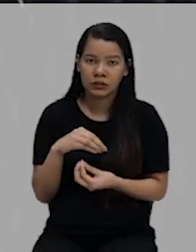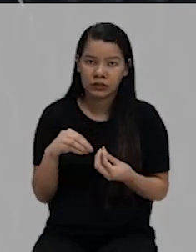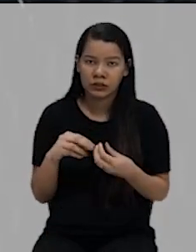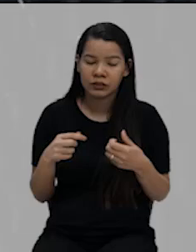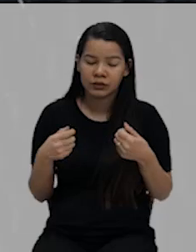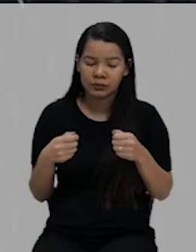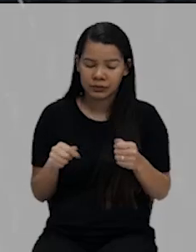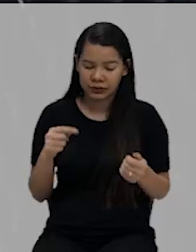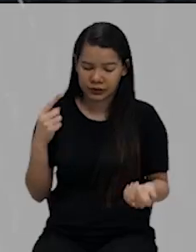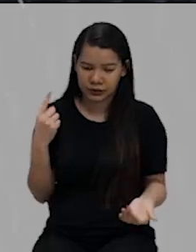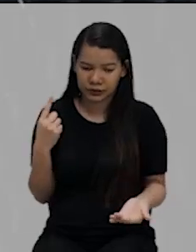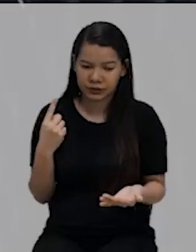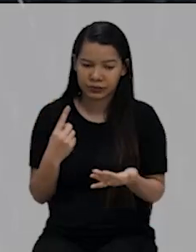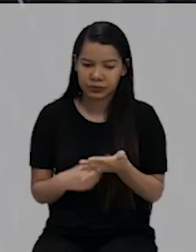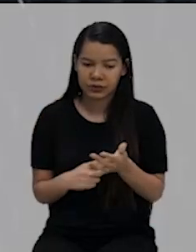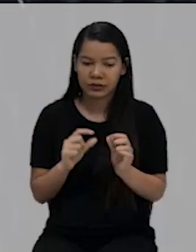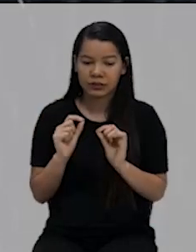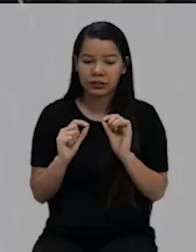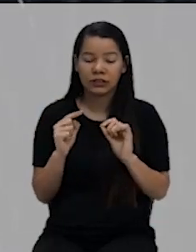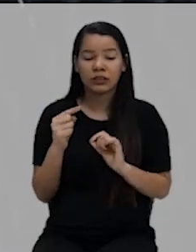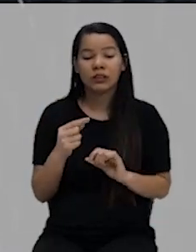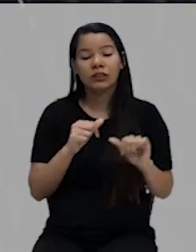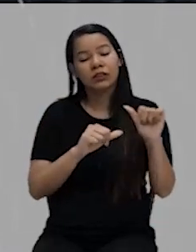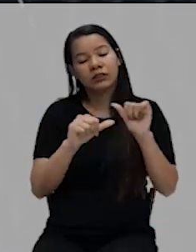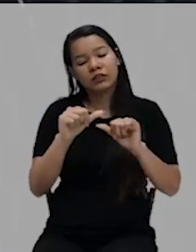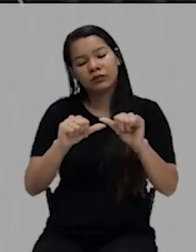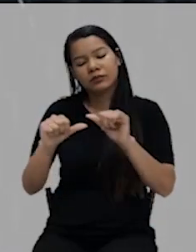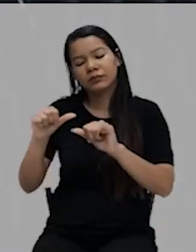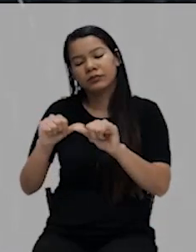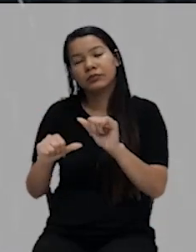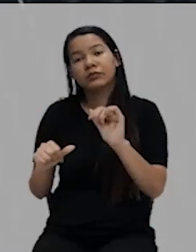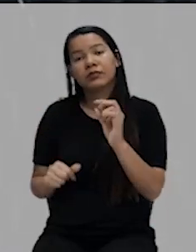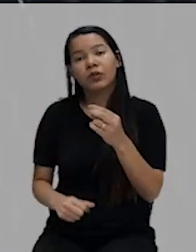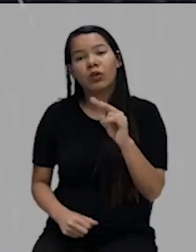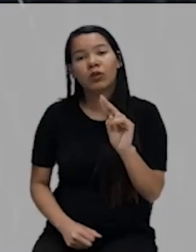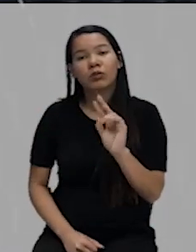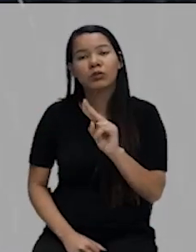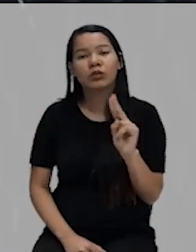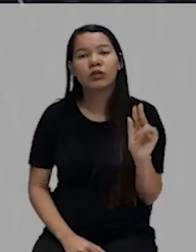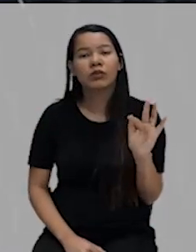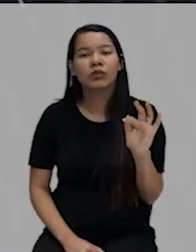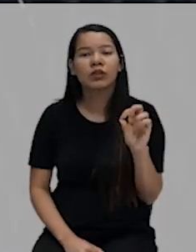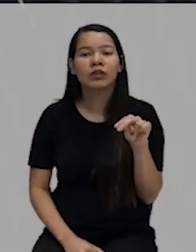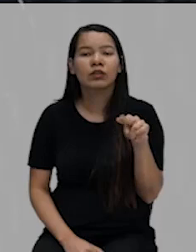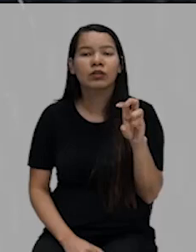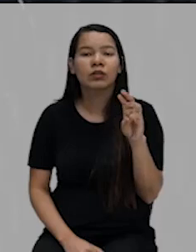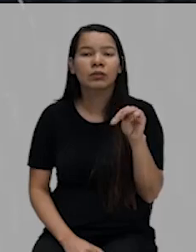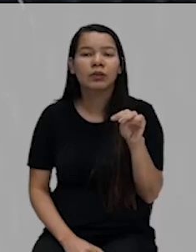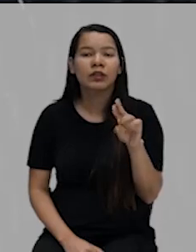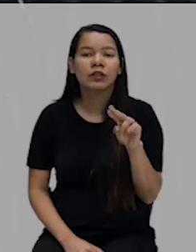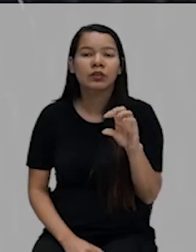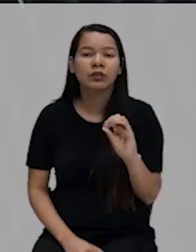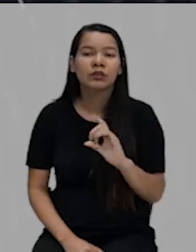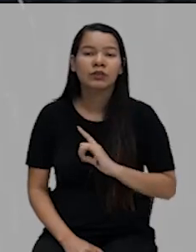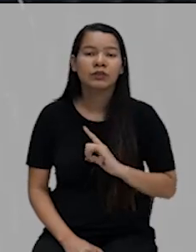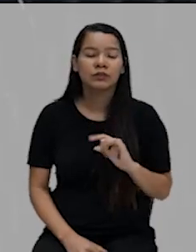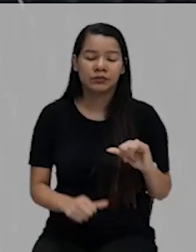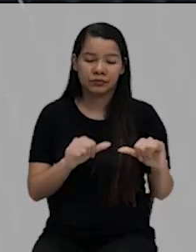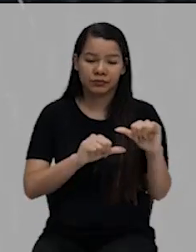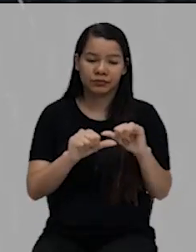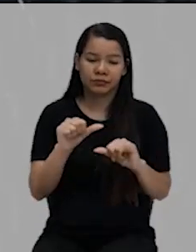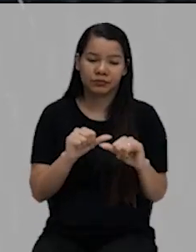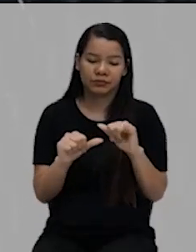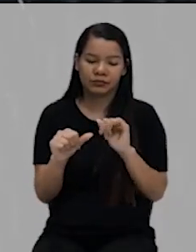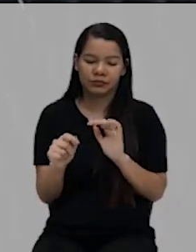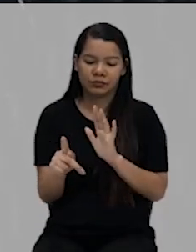que essa transformação, ou esse fenômeno, gerou uma mudança na intimidade